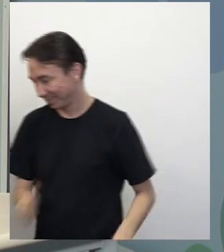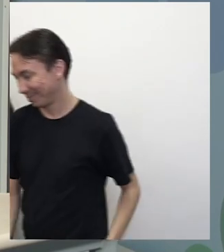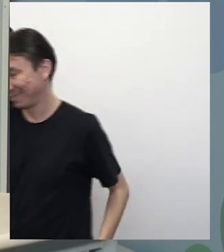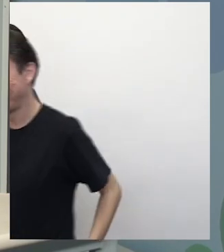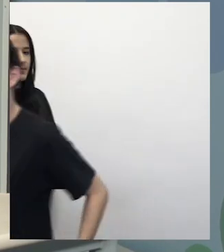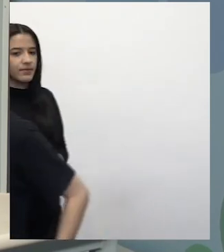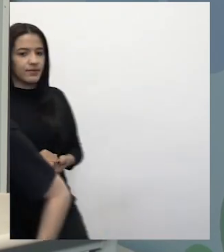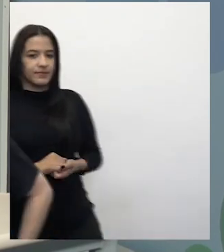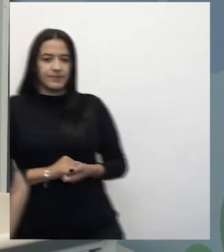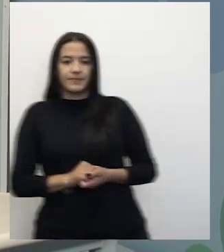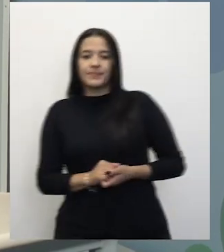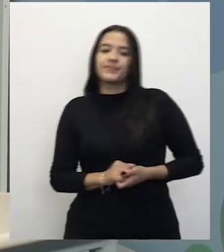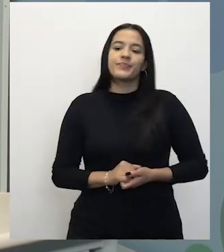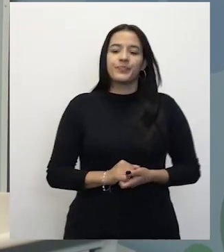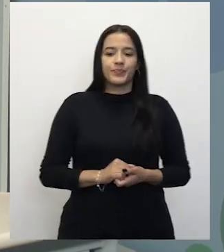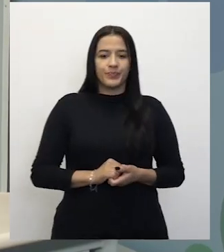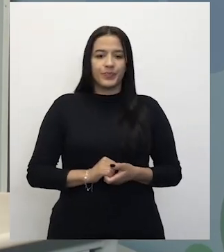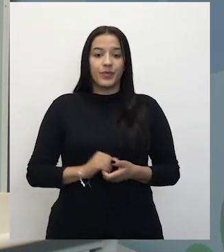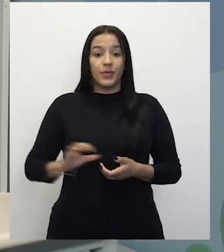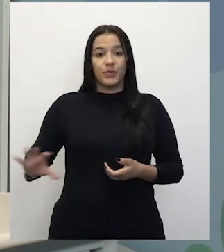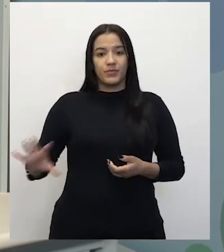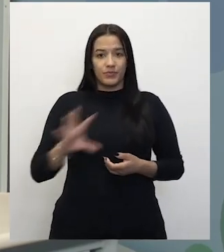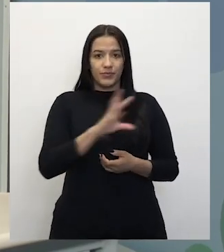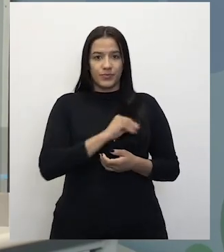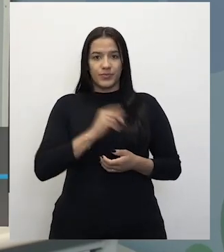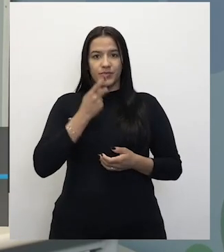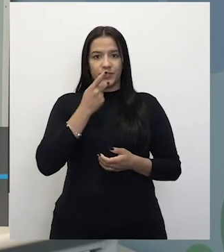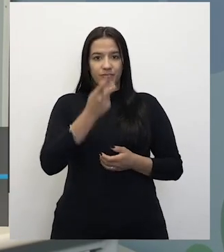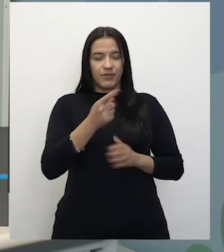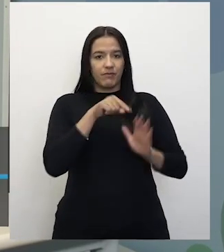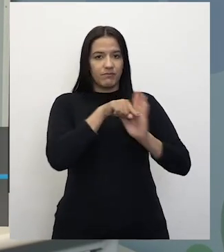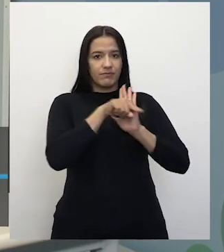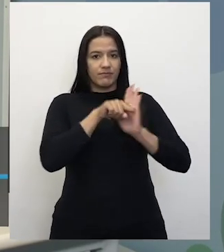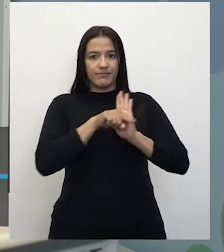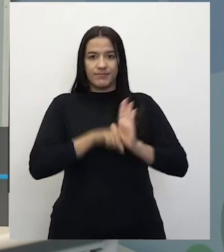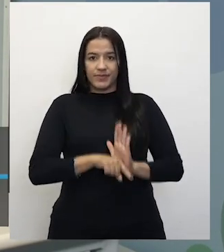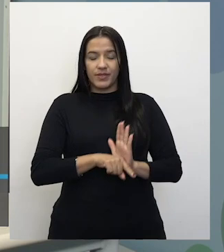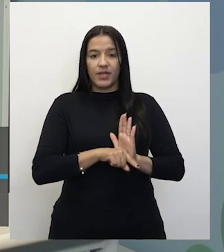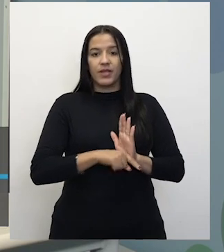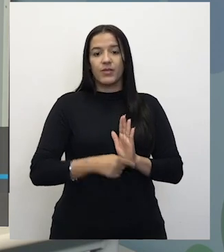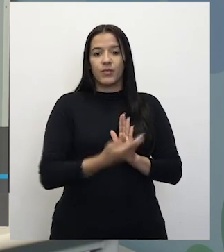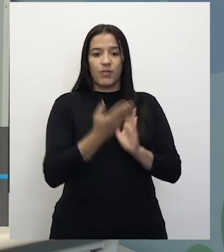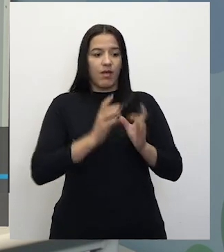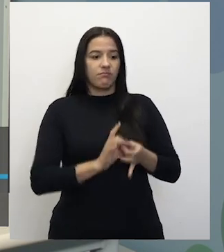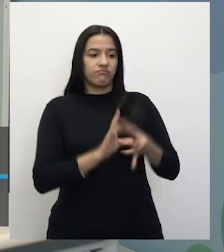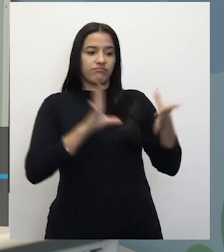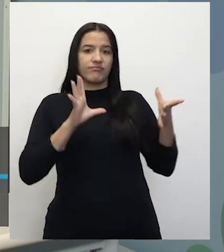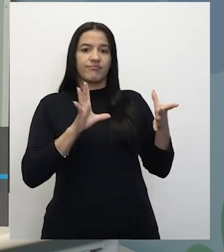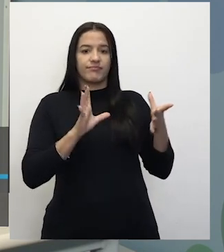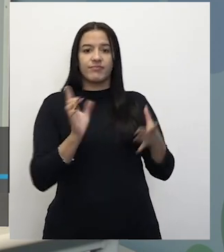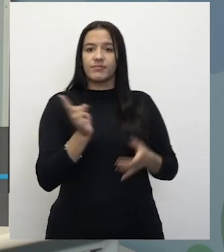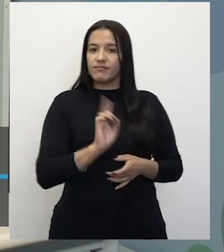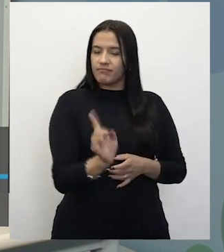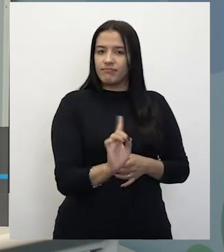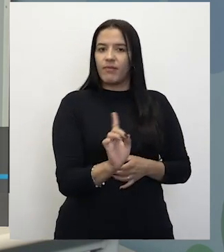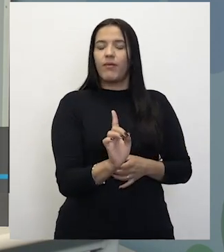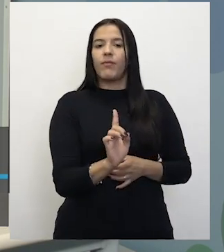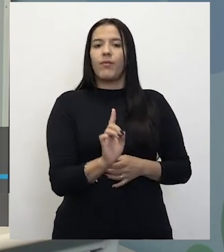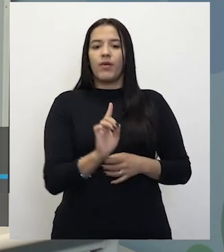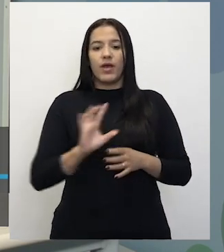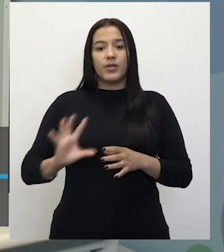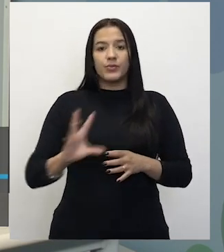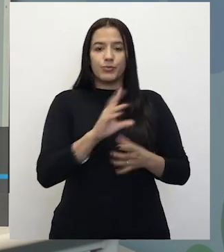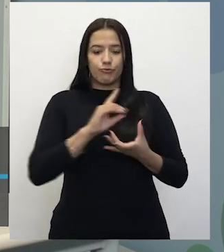muito engraçado que todas as vezes que a gente fala de monitoramento, não é uma coisa largada, né? Não é uma Sim. coisa solta, né? É